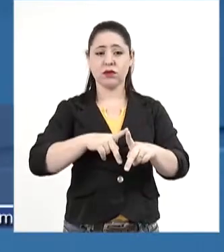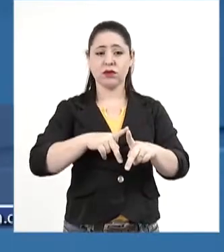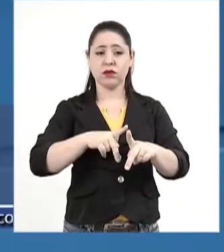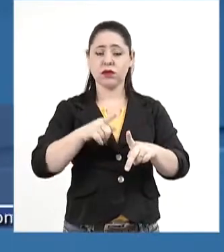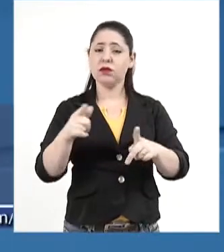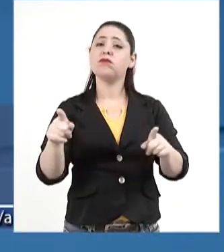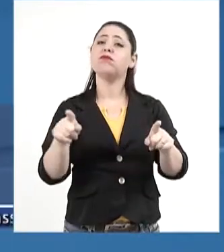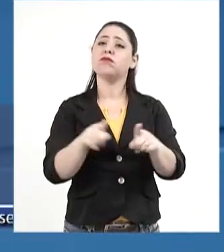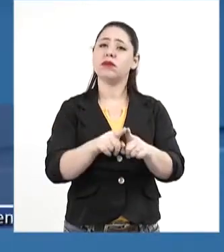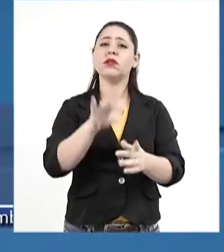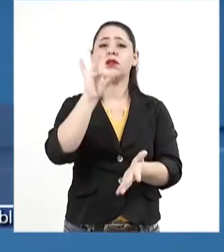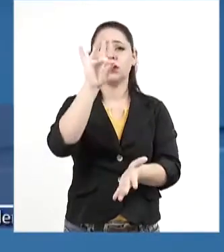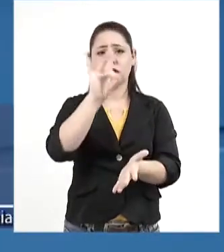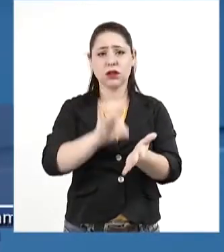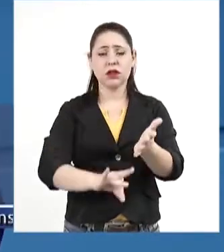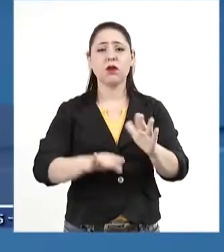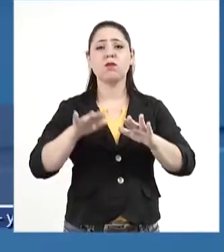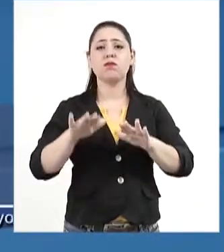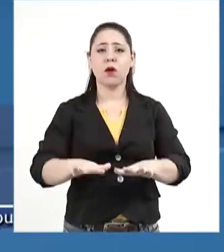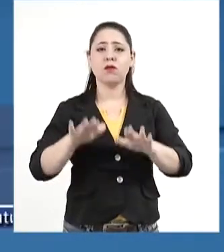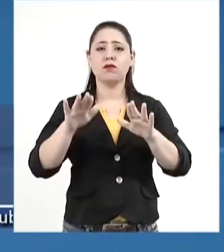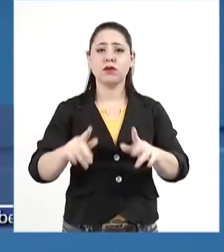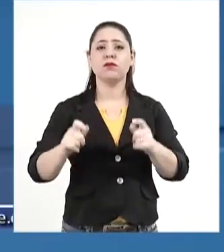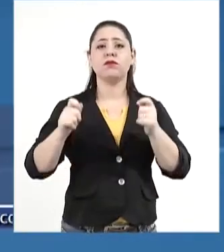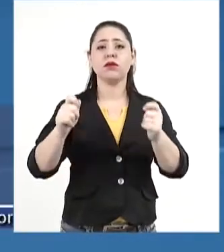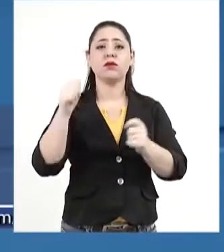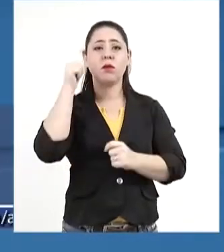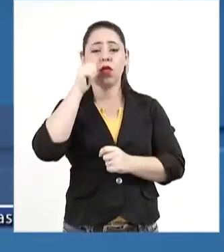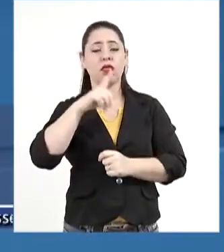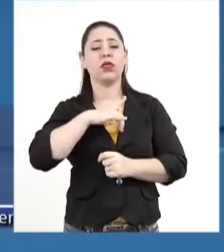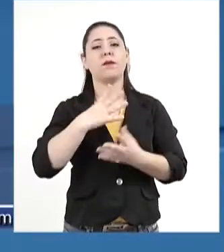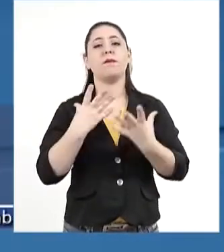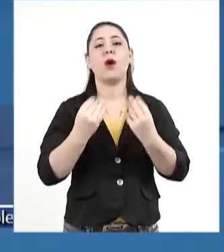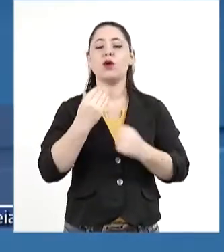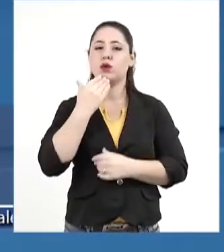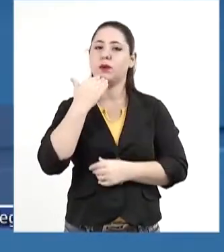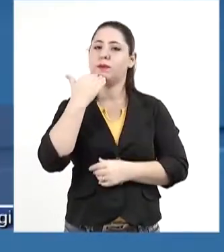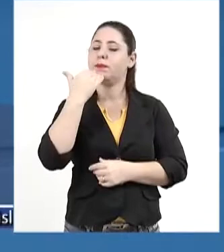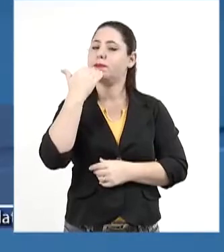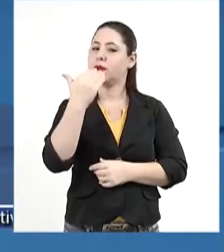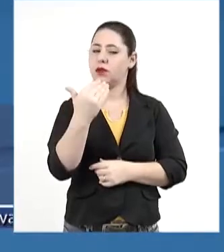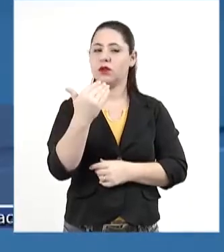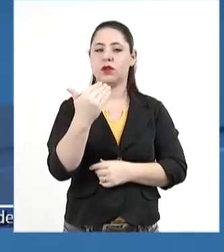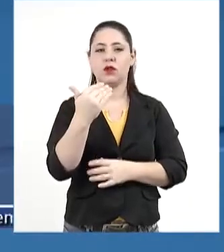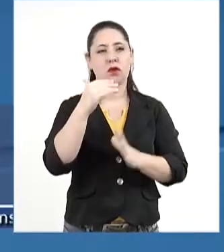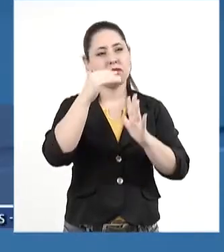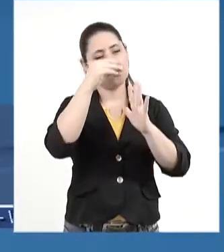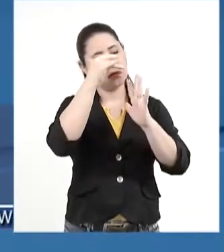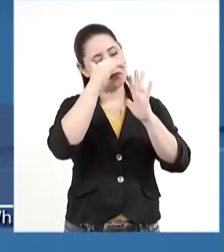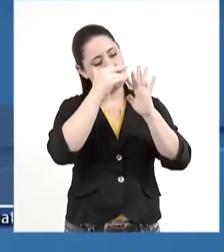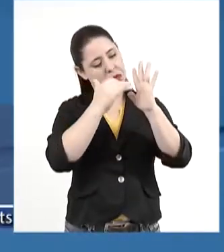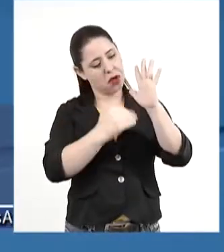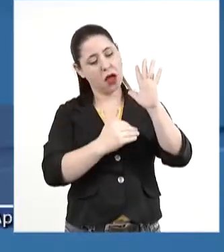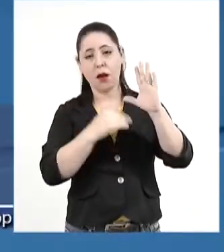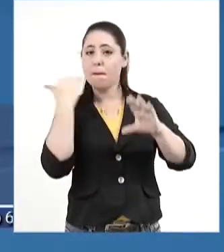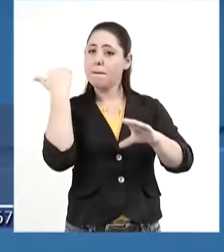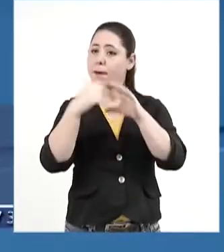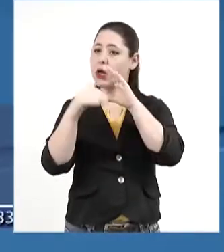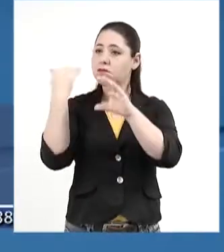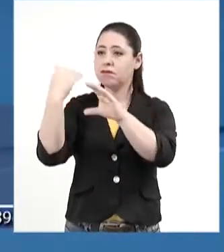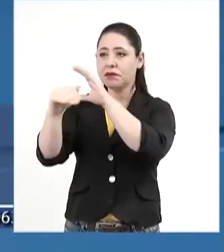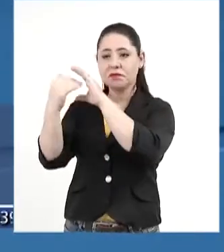com certeza o movimento de mulheres tem muitas reivindicações, muitas demandas e muitas mensagens